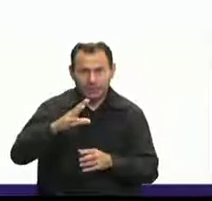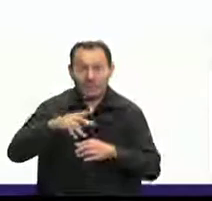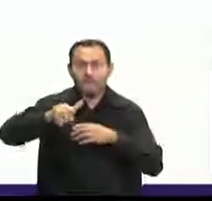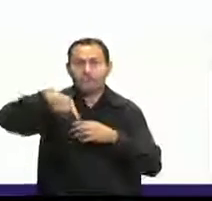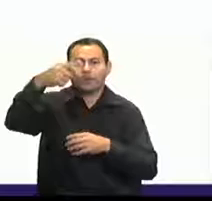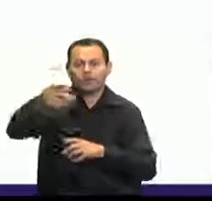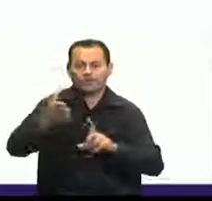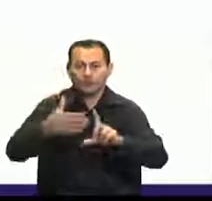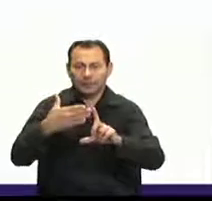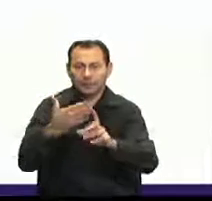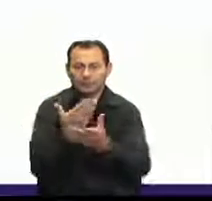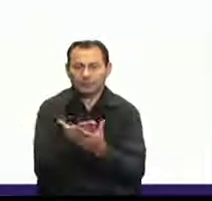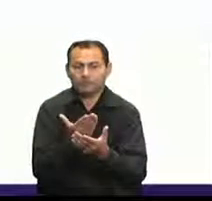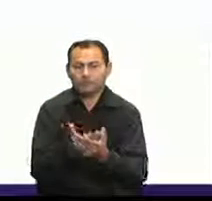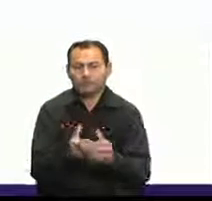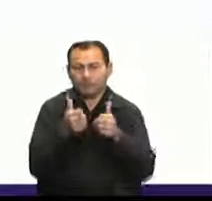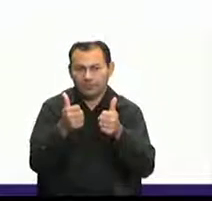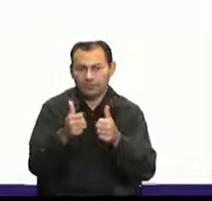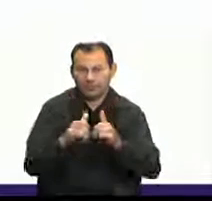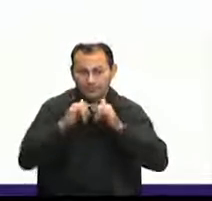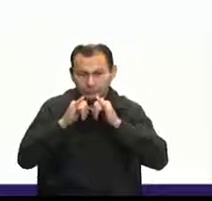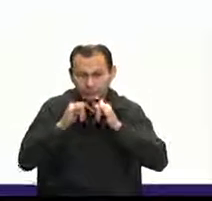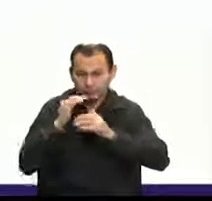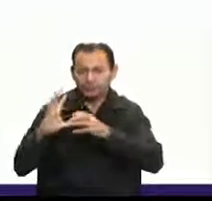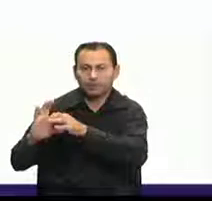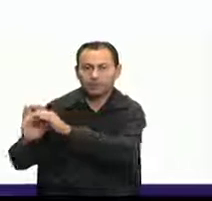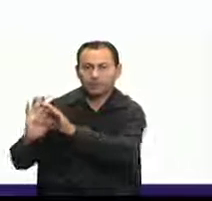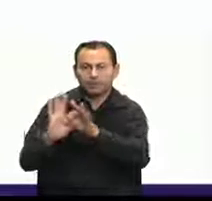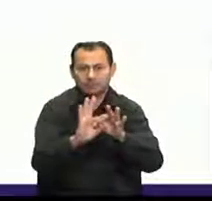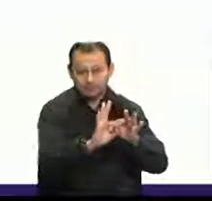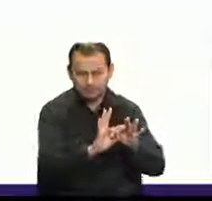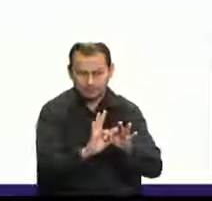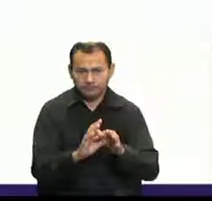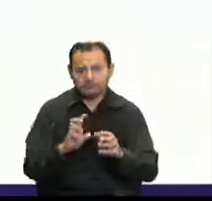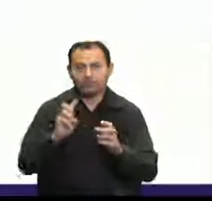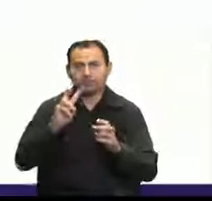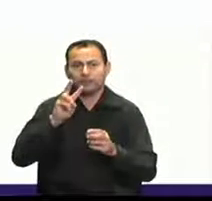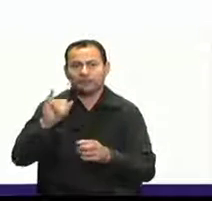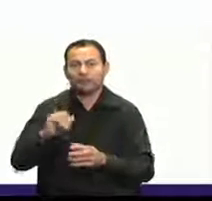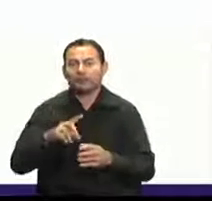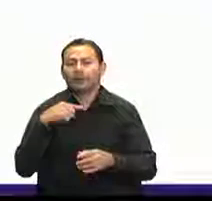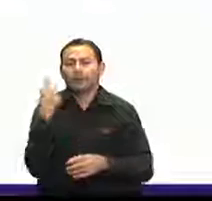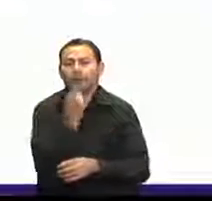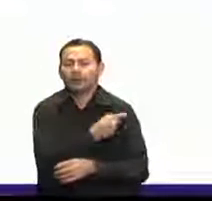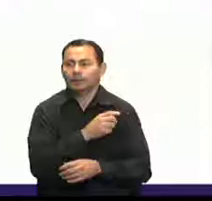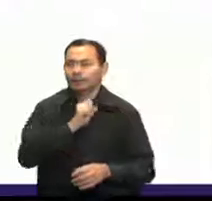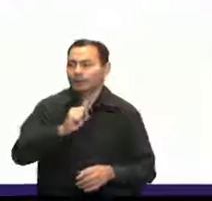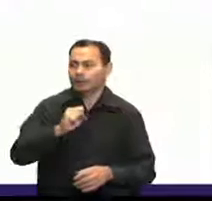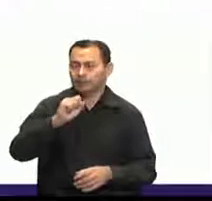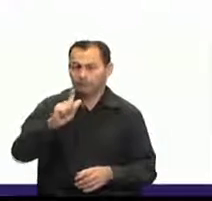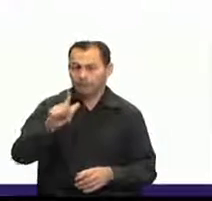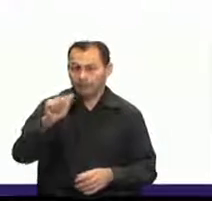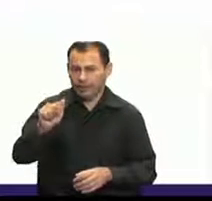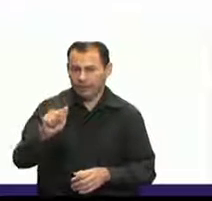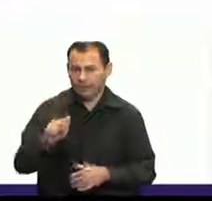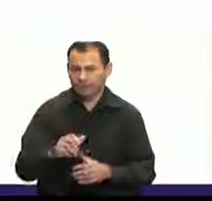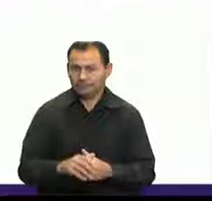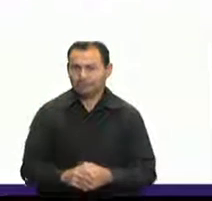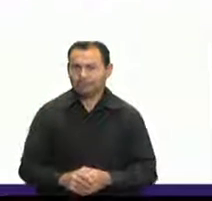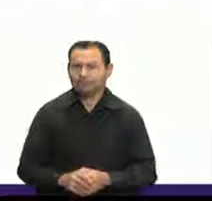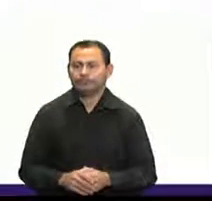próxima aula muito bem dado essa contextualização vamos para nossa situação geradora de